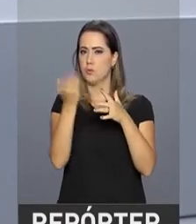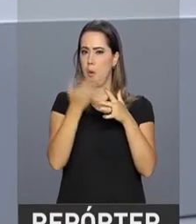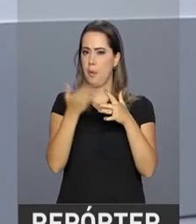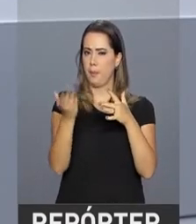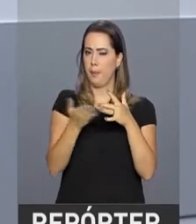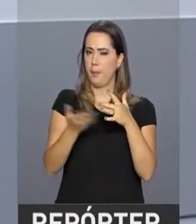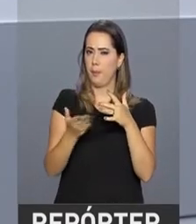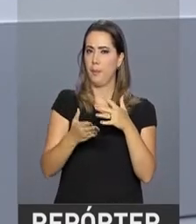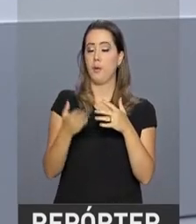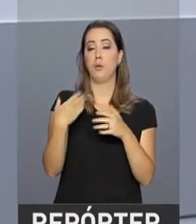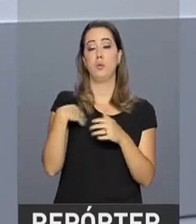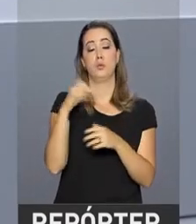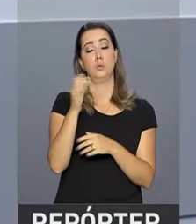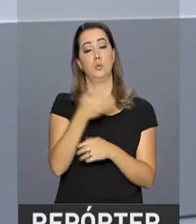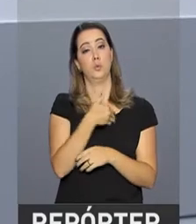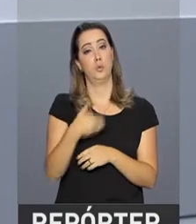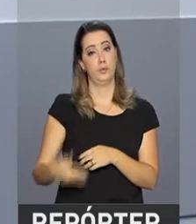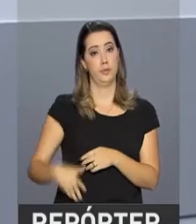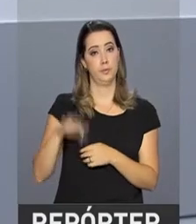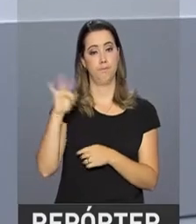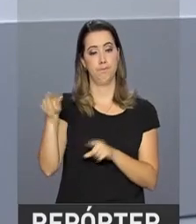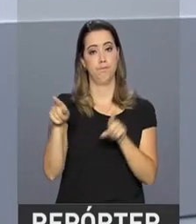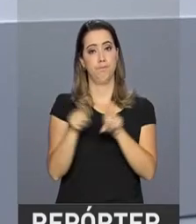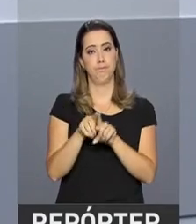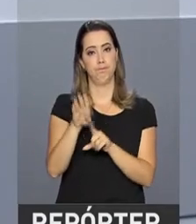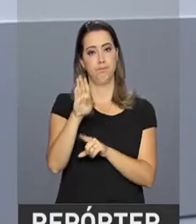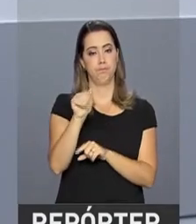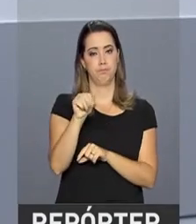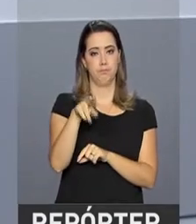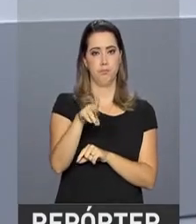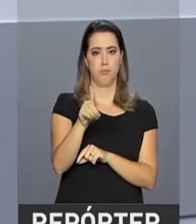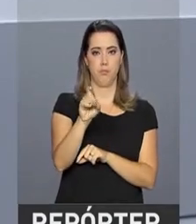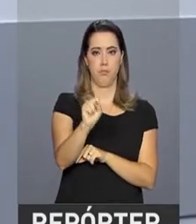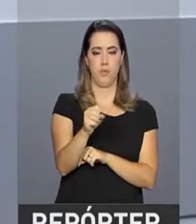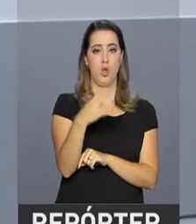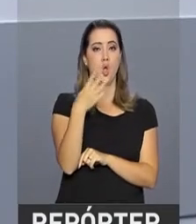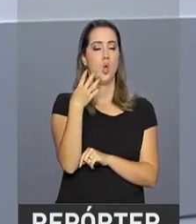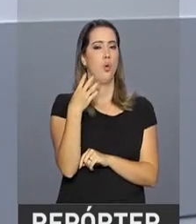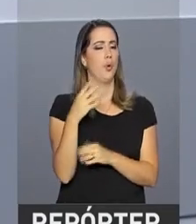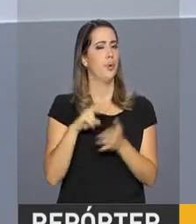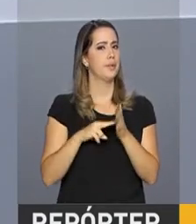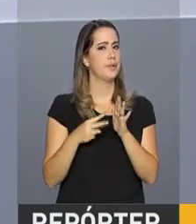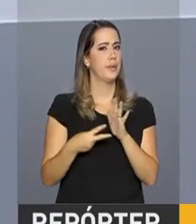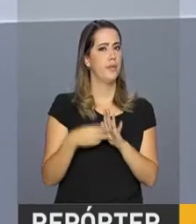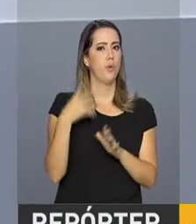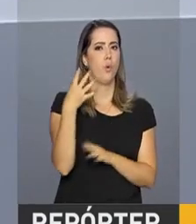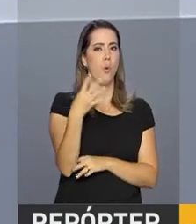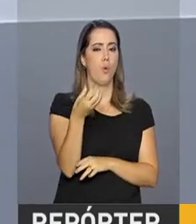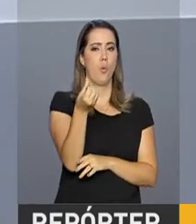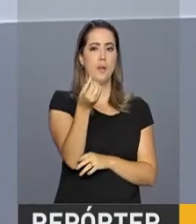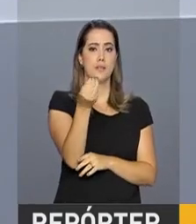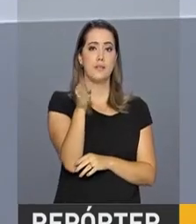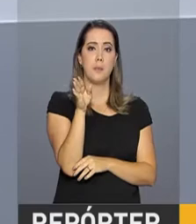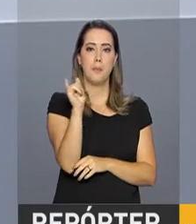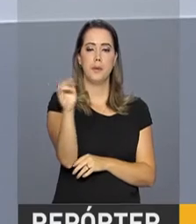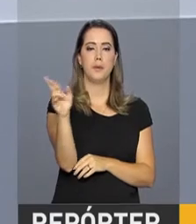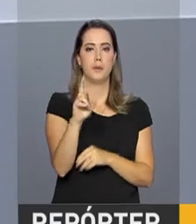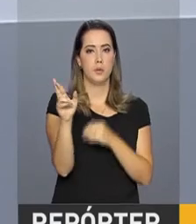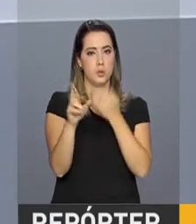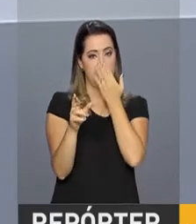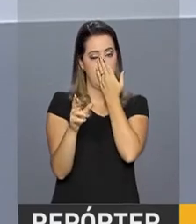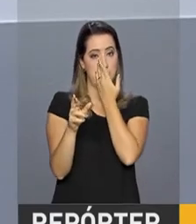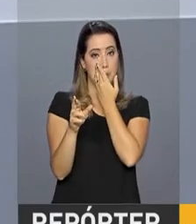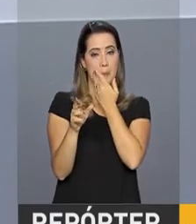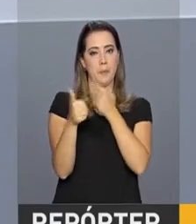união eo bnds o total chegou a quase 460 bilhões de reais 18 estados participaram do